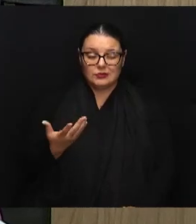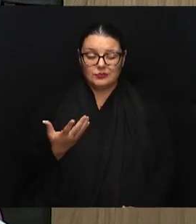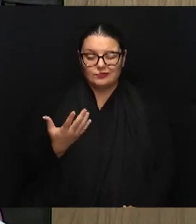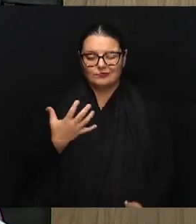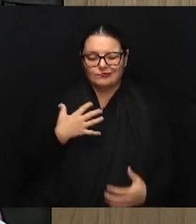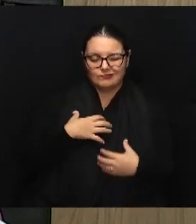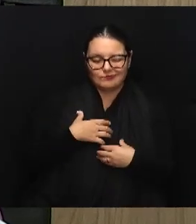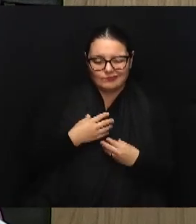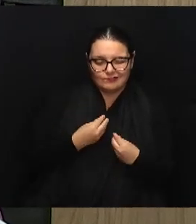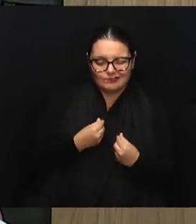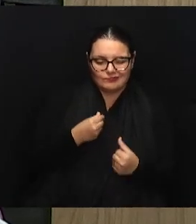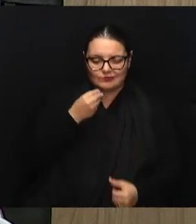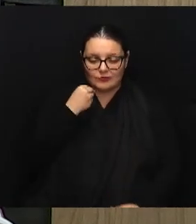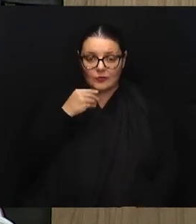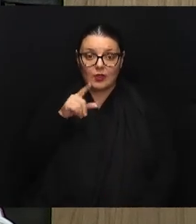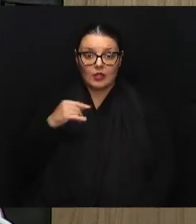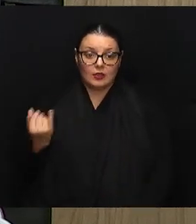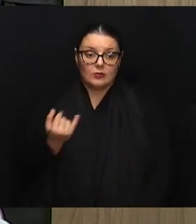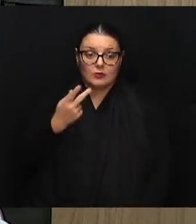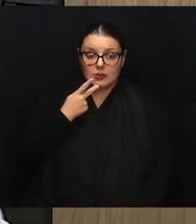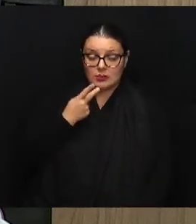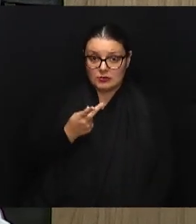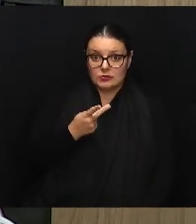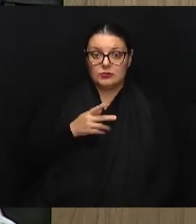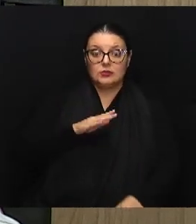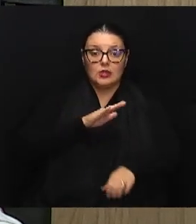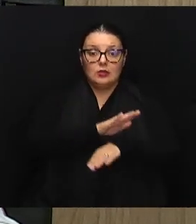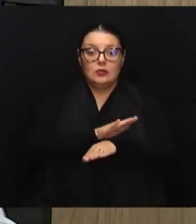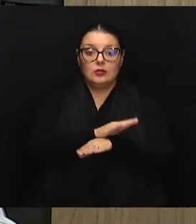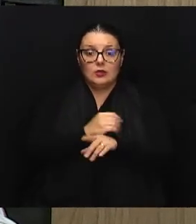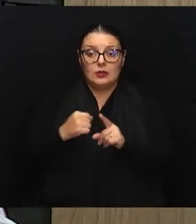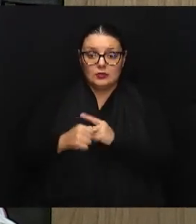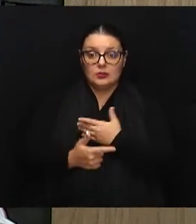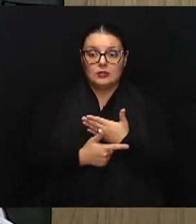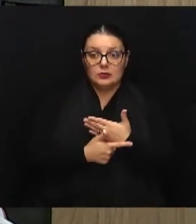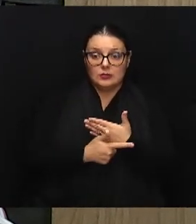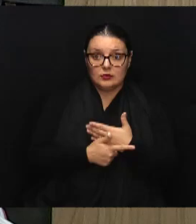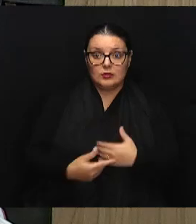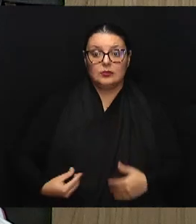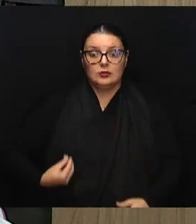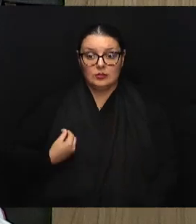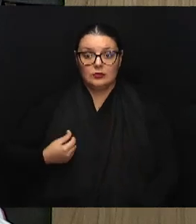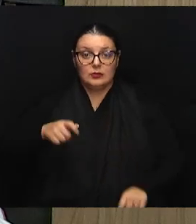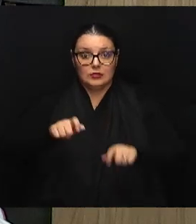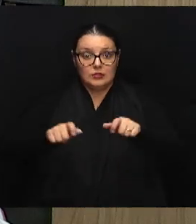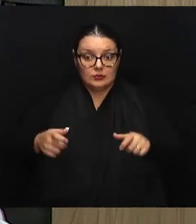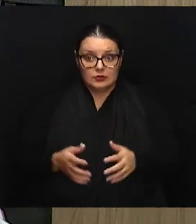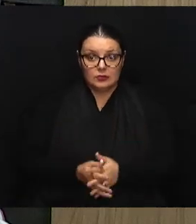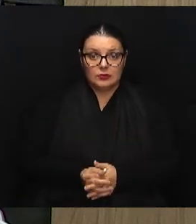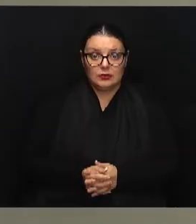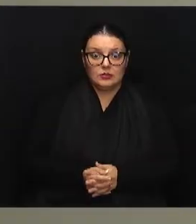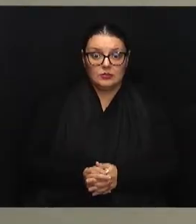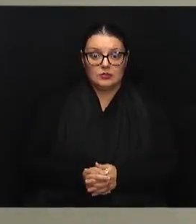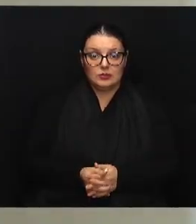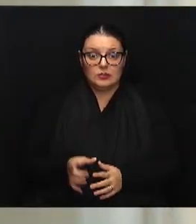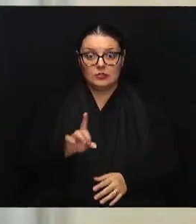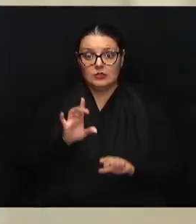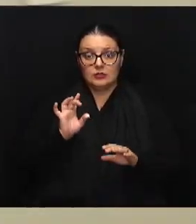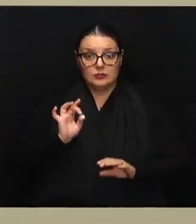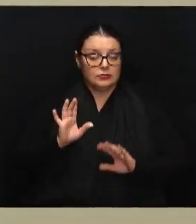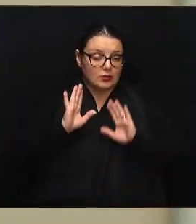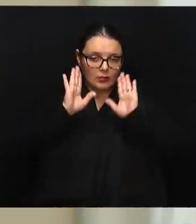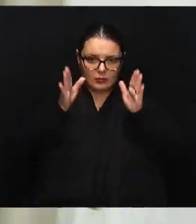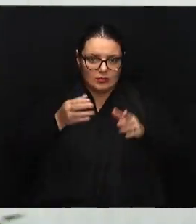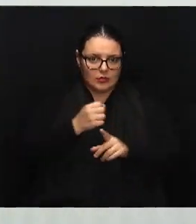né? É importante citar que o assistente social tem um papel na vida das pessoas não só voltada para a